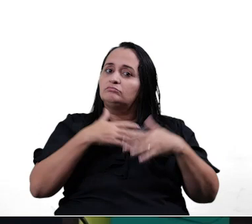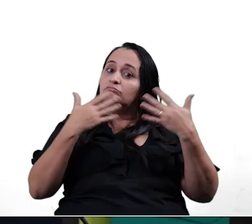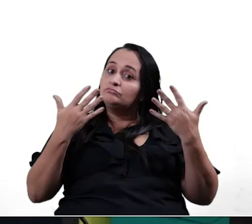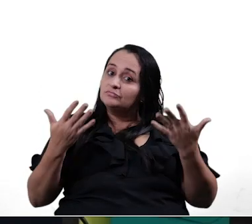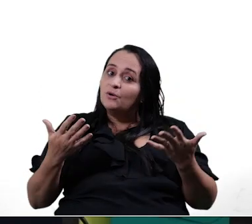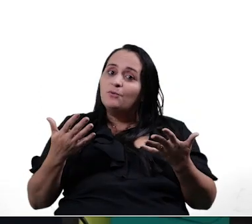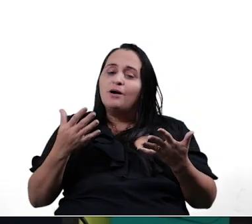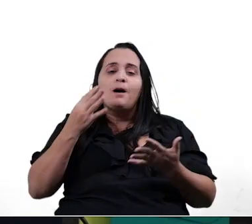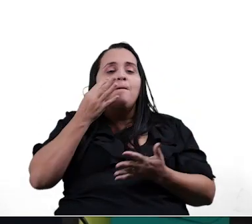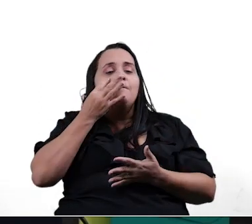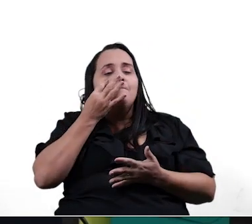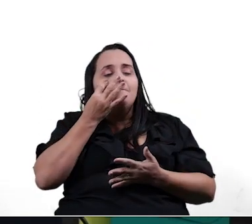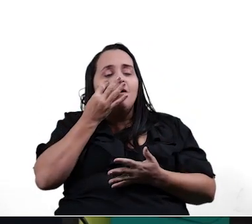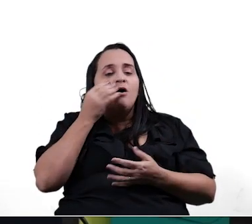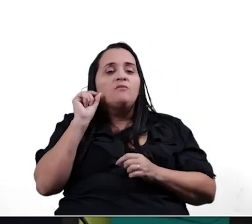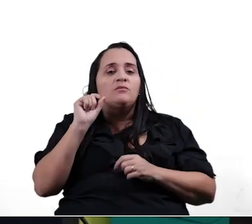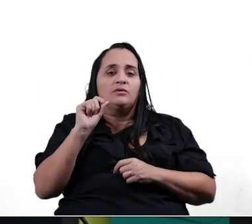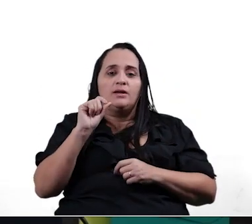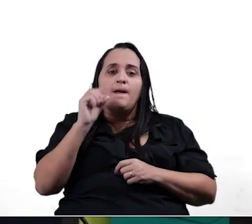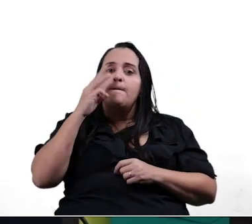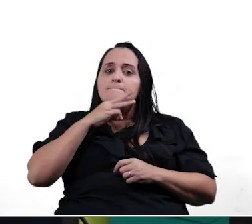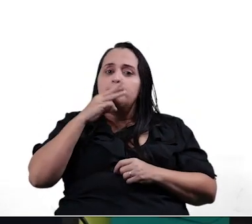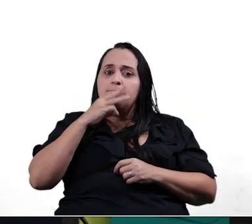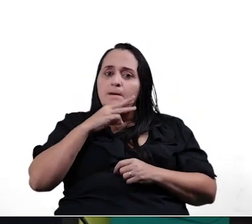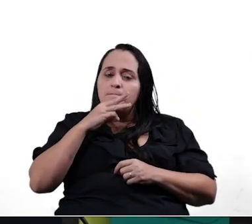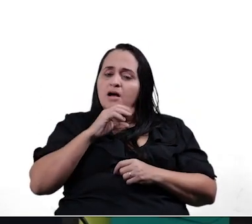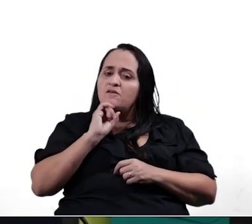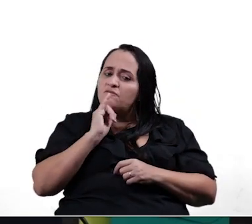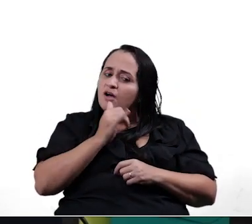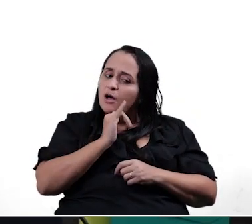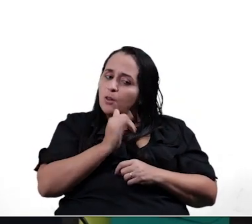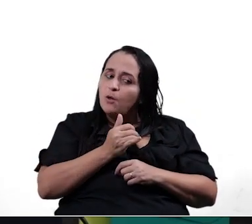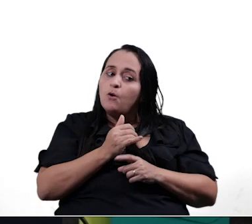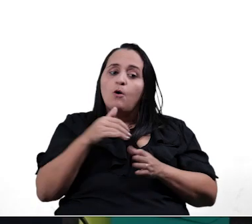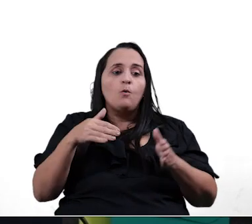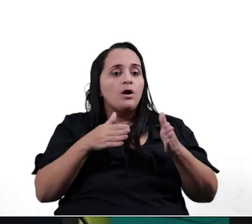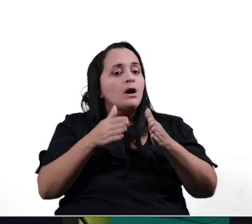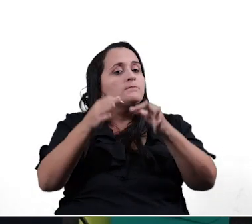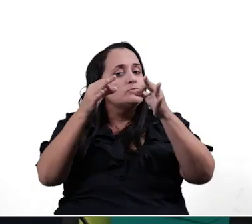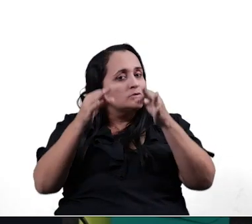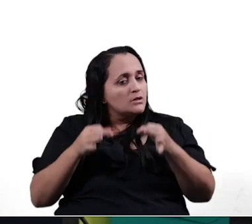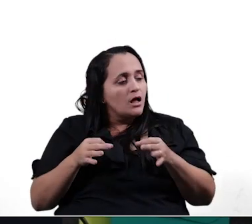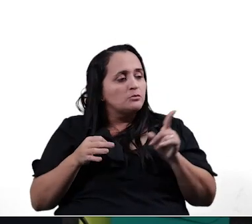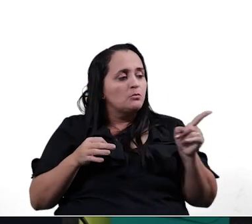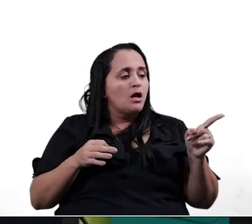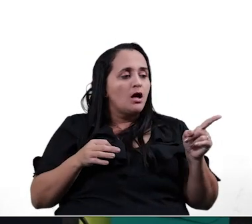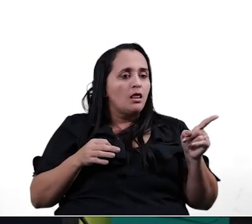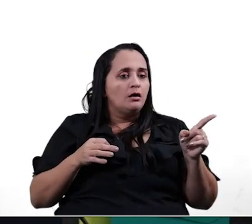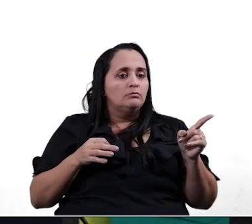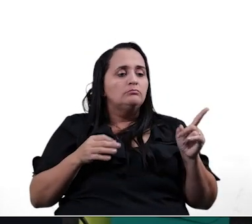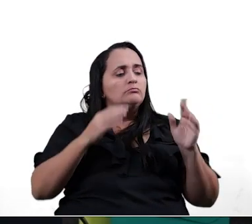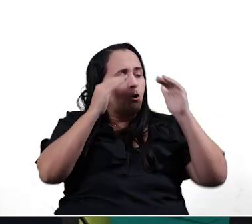da Chapeuzinho mandou ela ir, mas por um caminho seguro. Não é? Se ela tivesse obedecido a mamãe, nada desse perigo